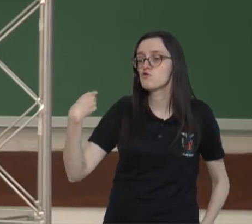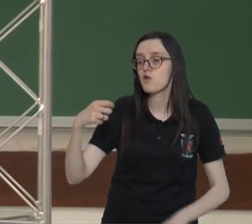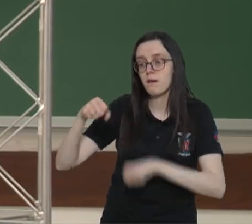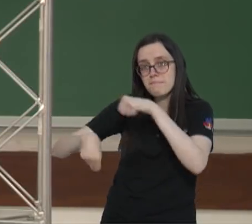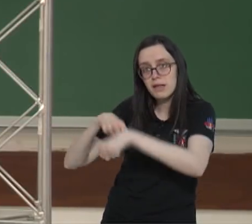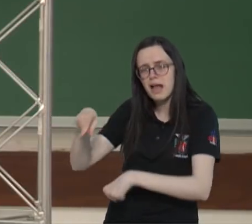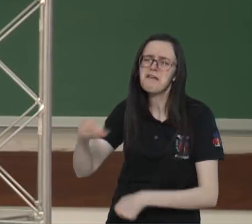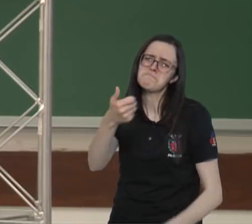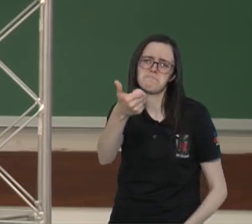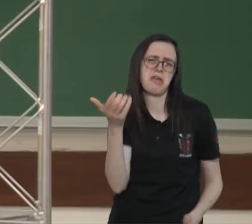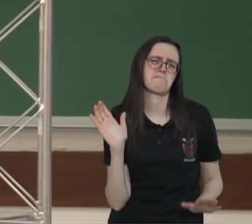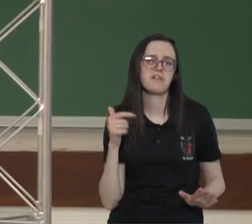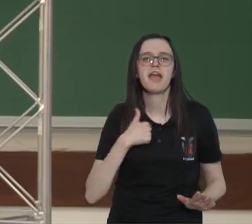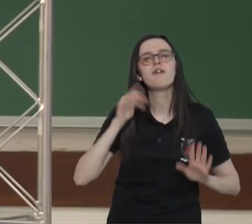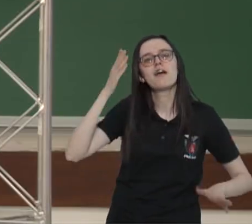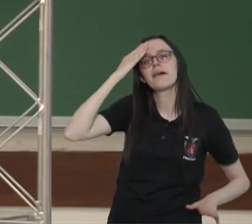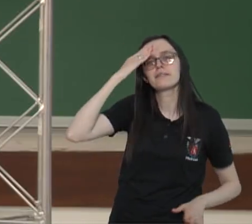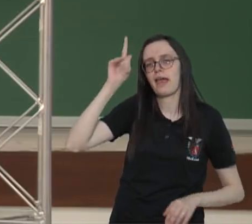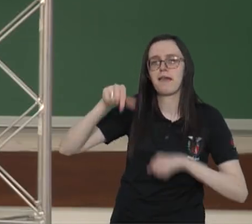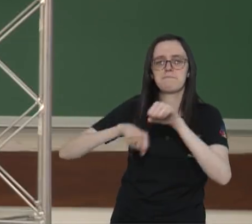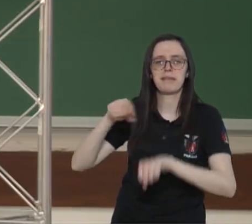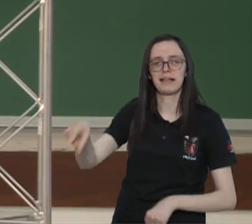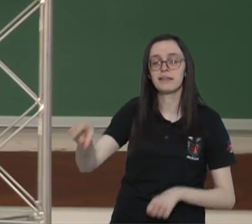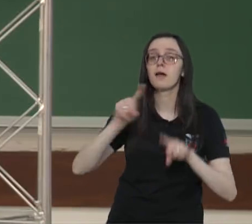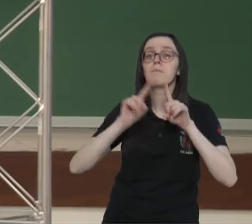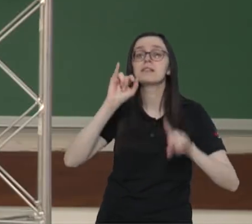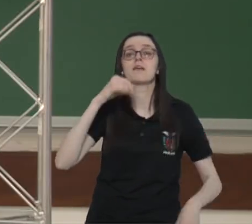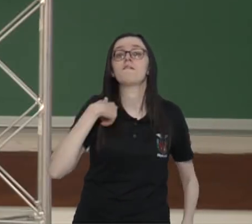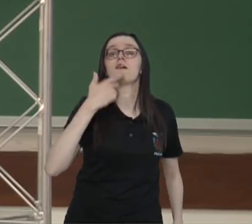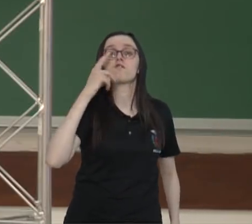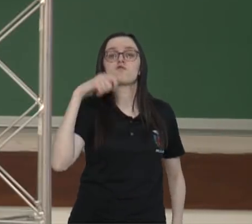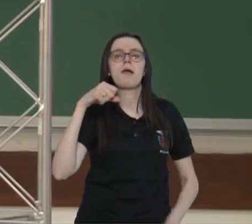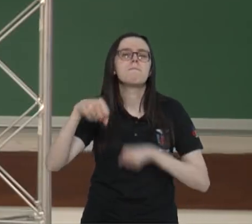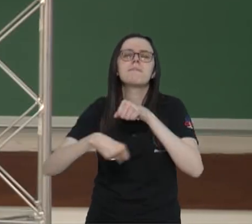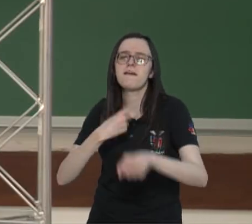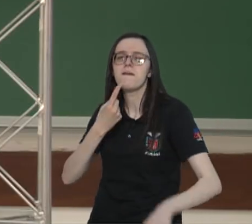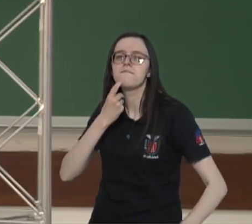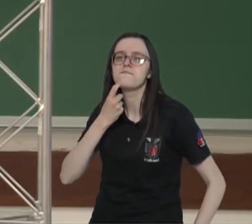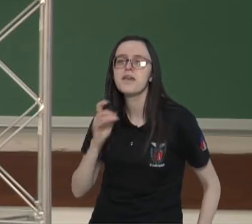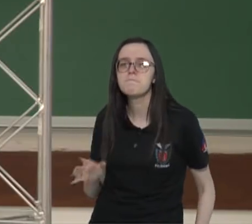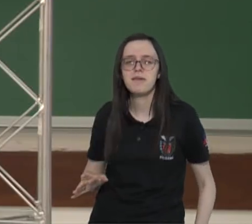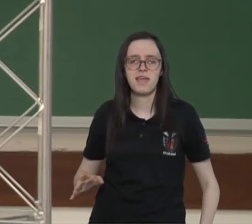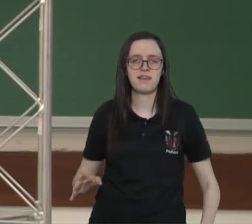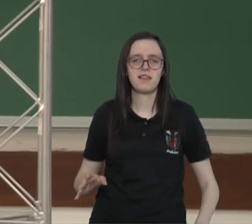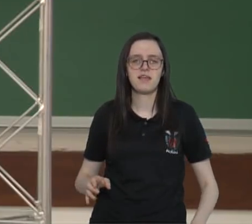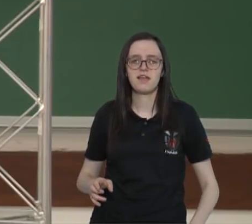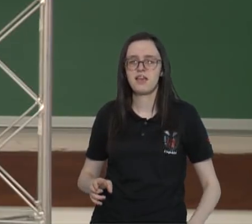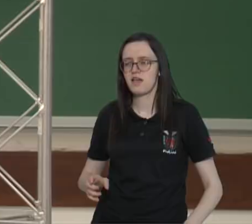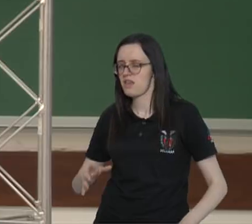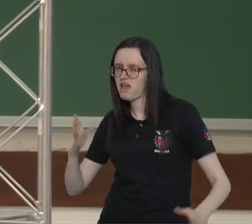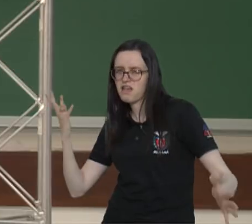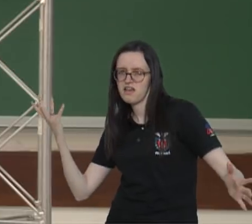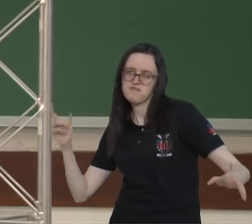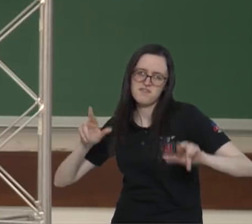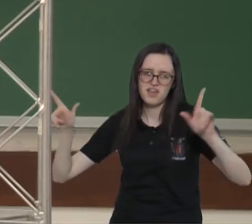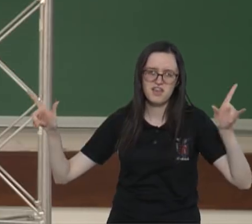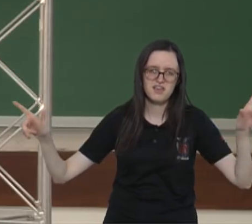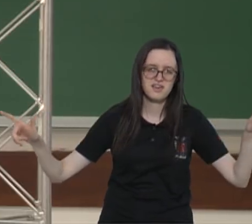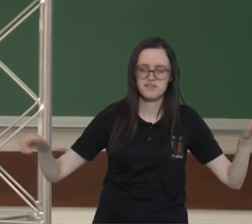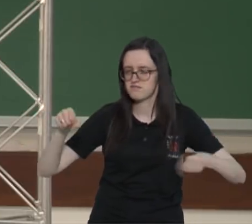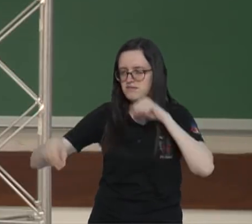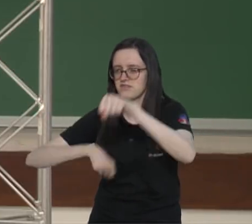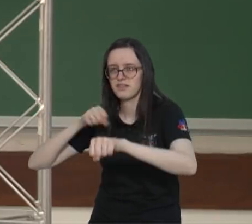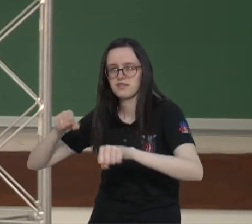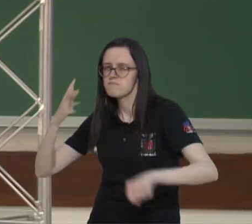bicicleta, tudo bem, eu estou sabendo que é uma bicicleta. Agora, se eu falo, é uma bicicleta vermelha, toda invocada,